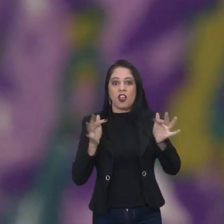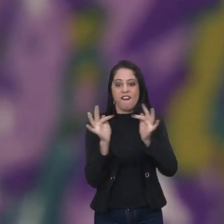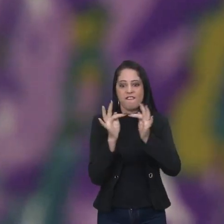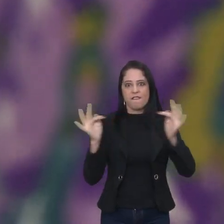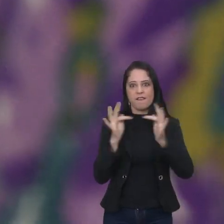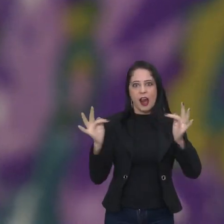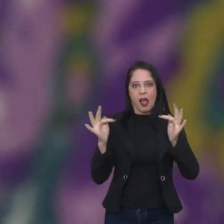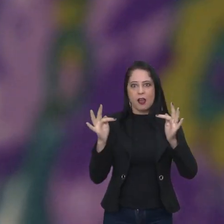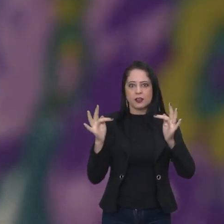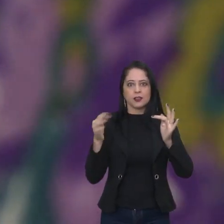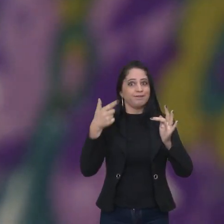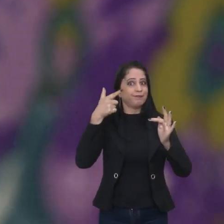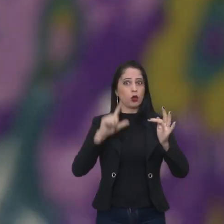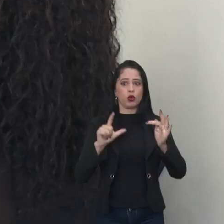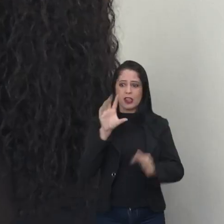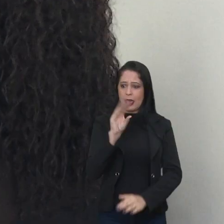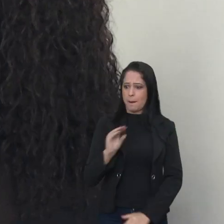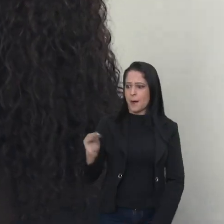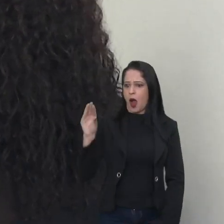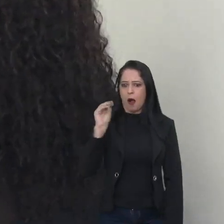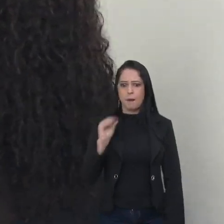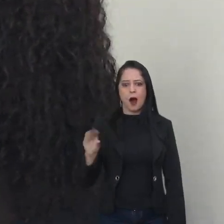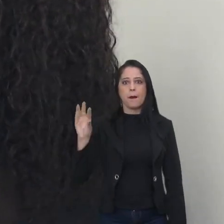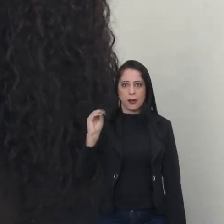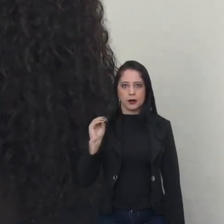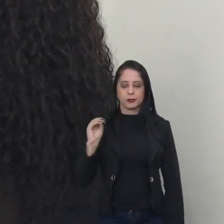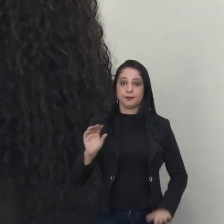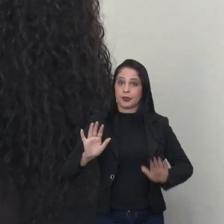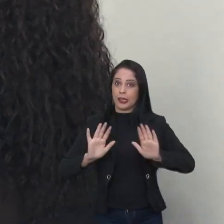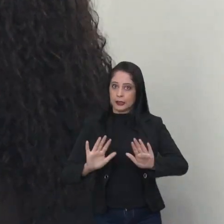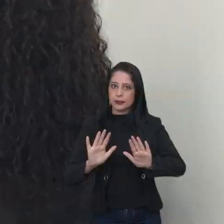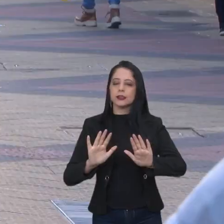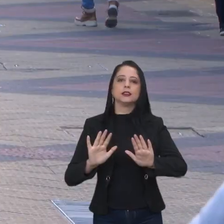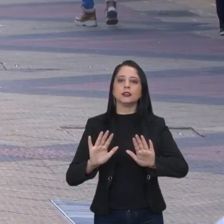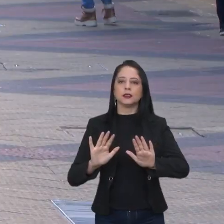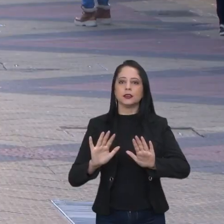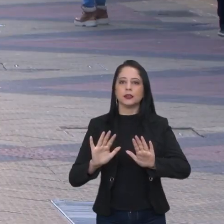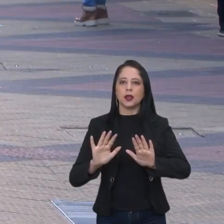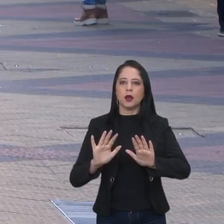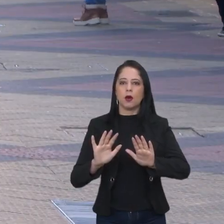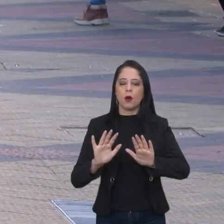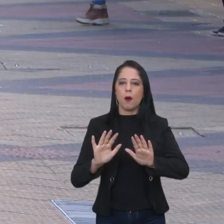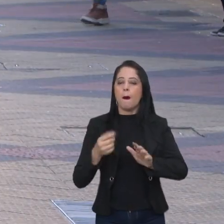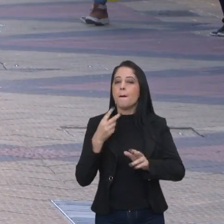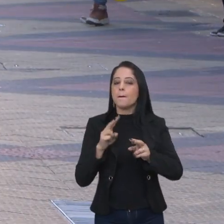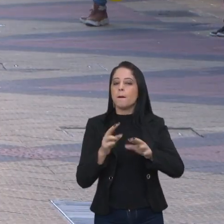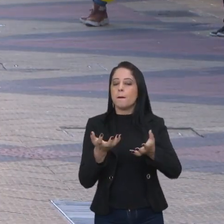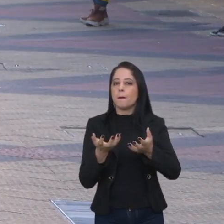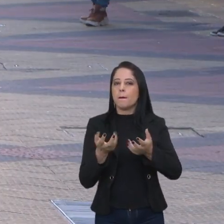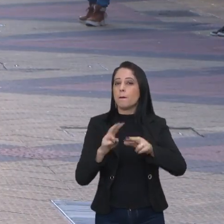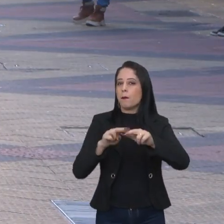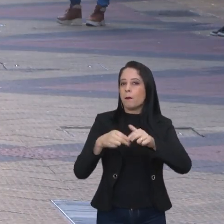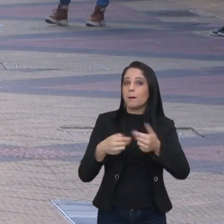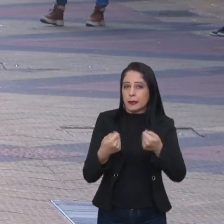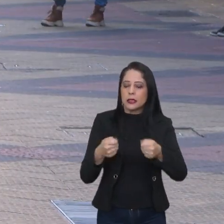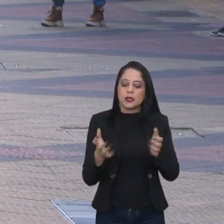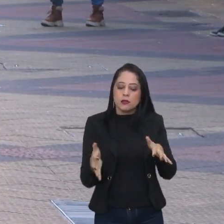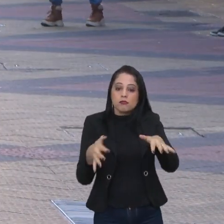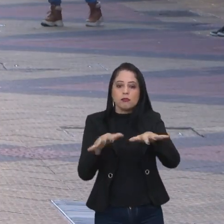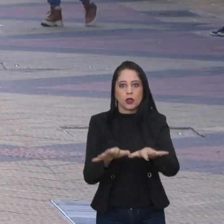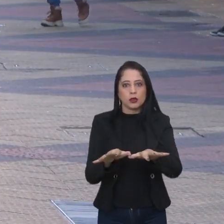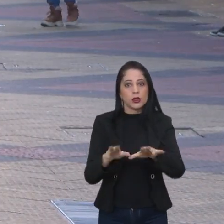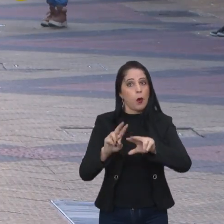dificultando a formação de frases e a comunicação de um modo geral na tentativa de facilitar a inclusão